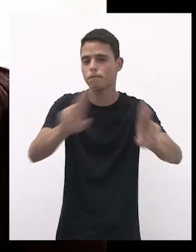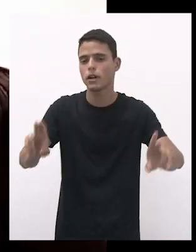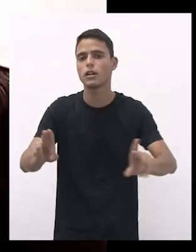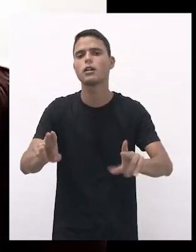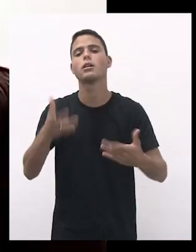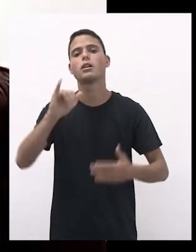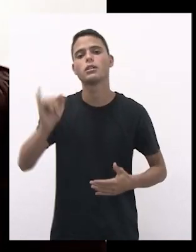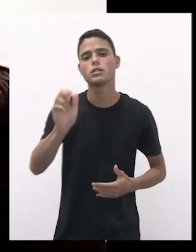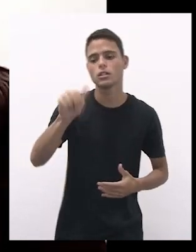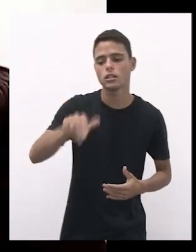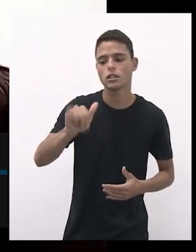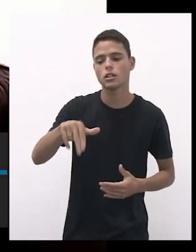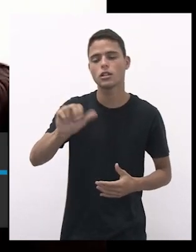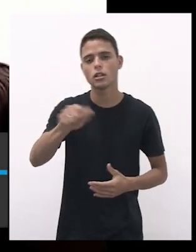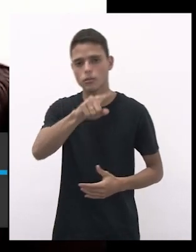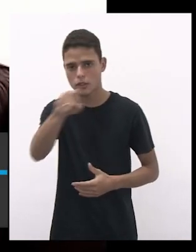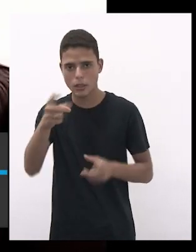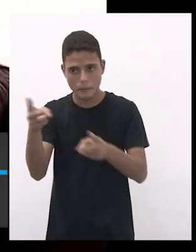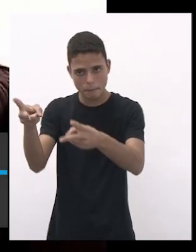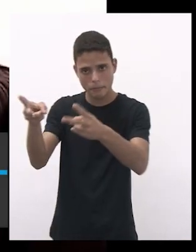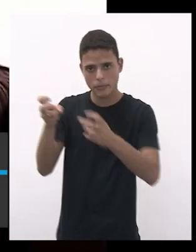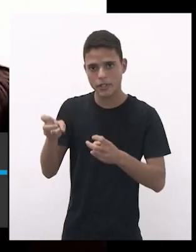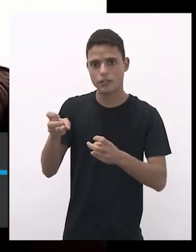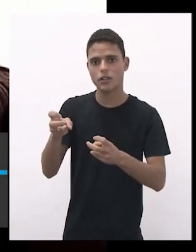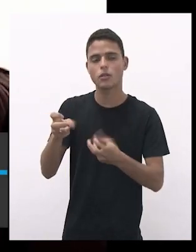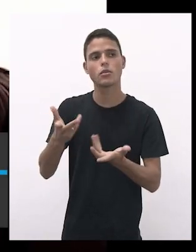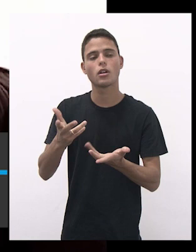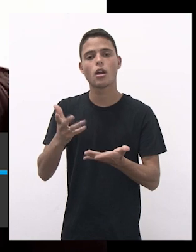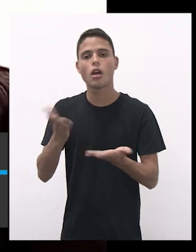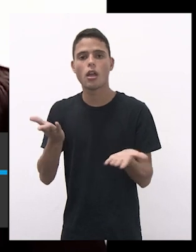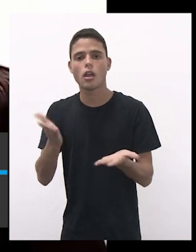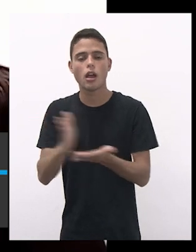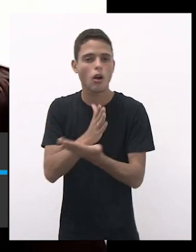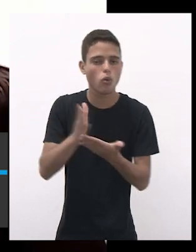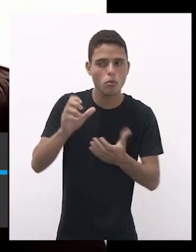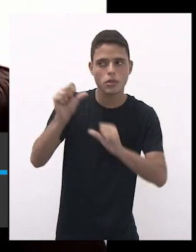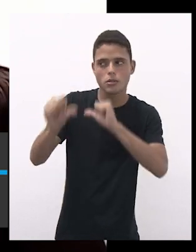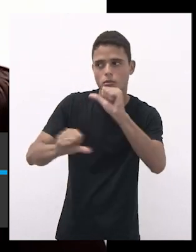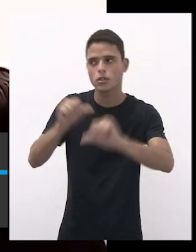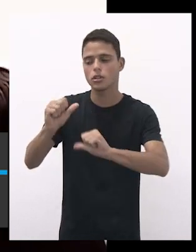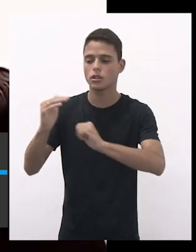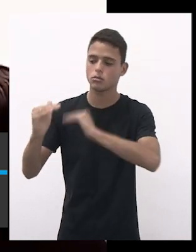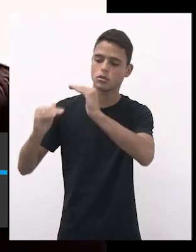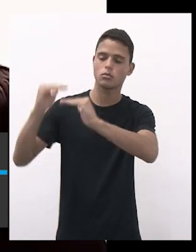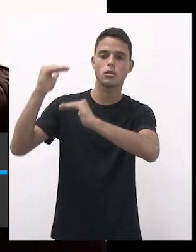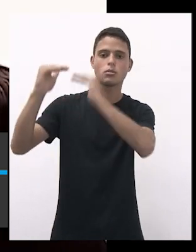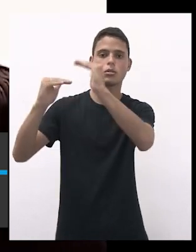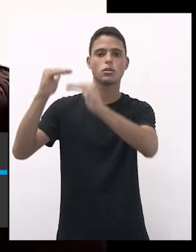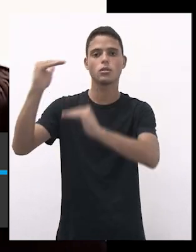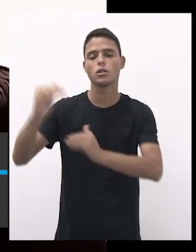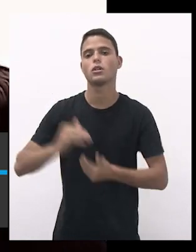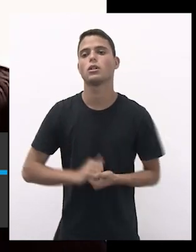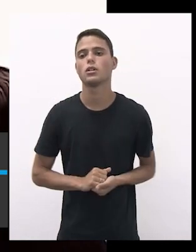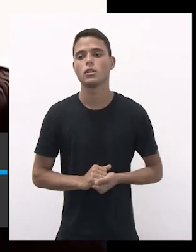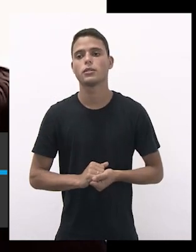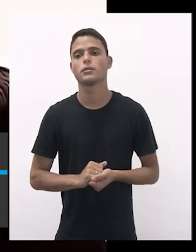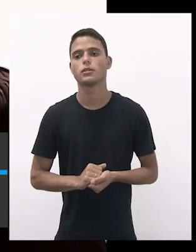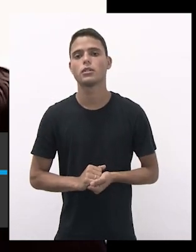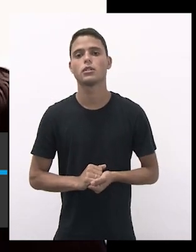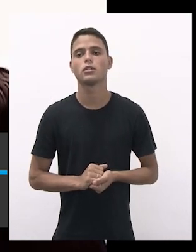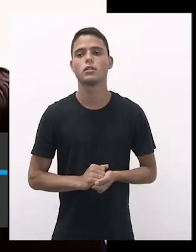Janaína, você percebe alguma mudança no sentido de evolução mesmo dos